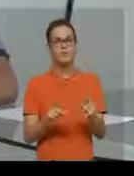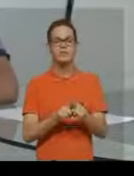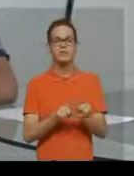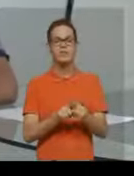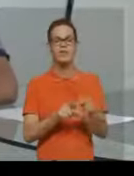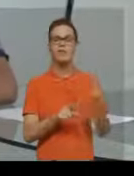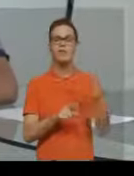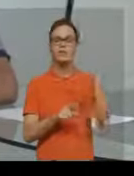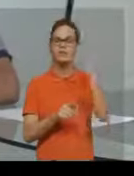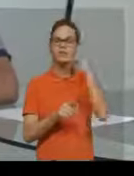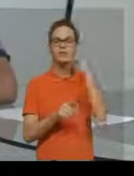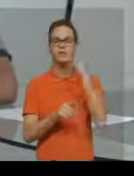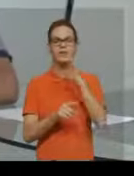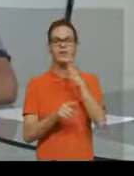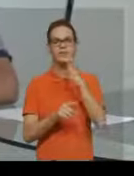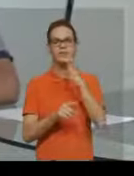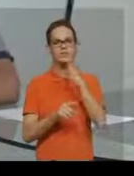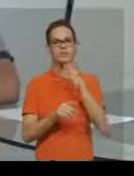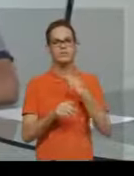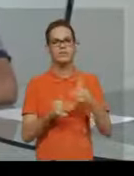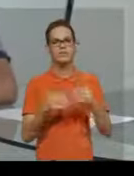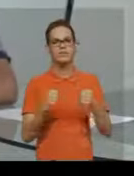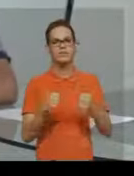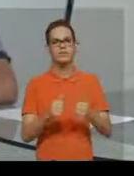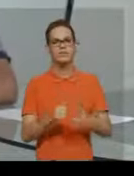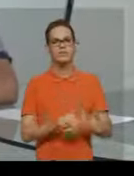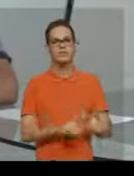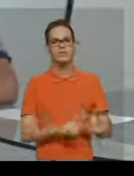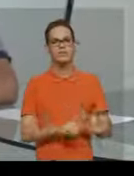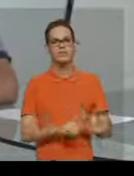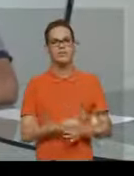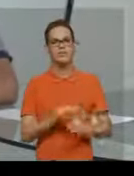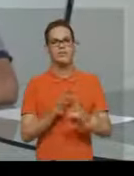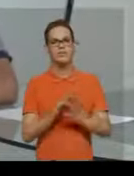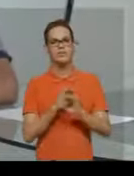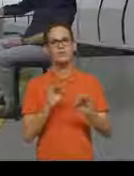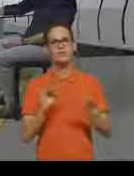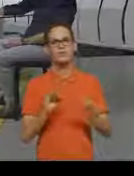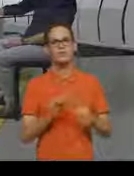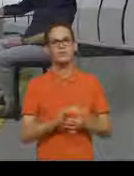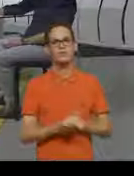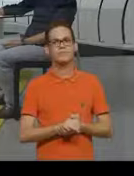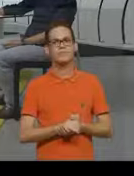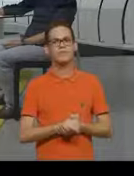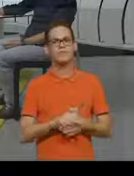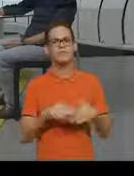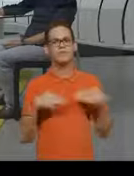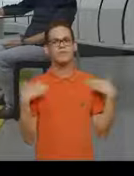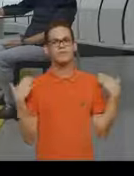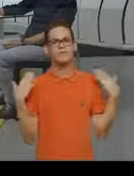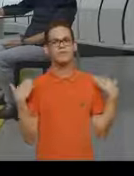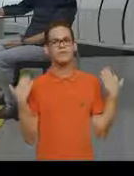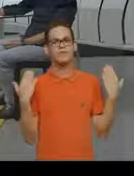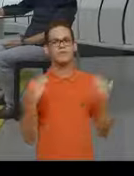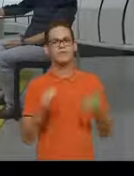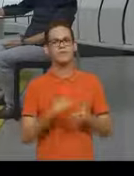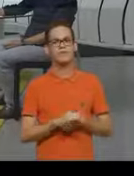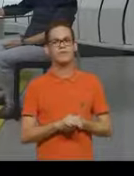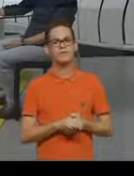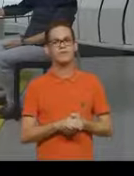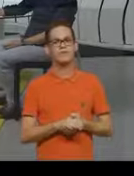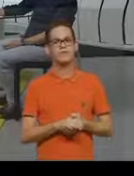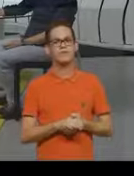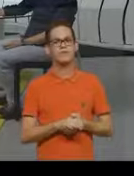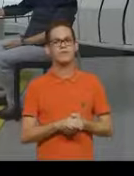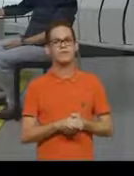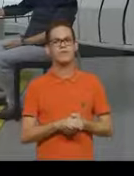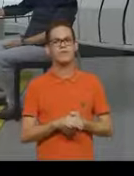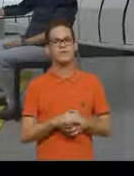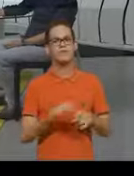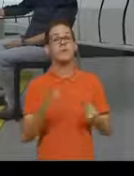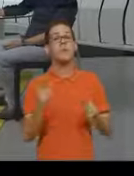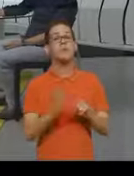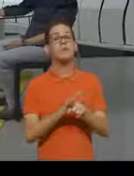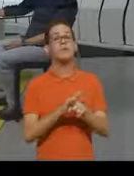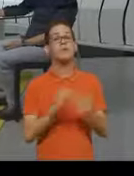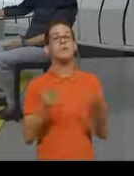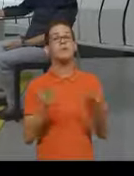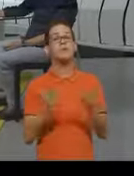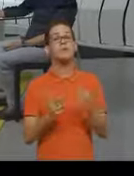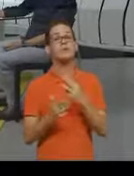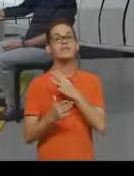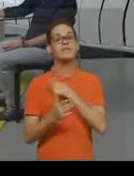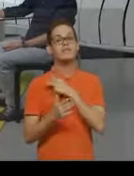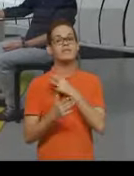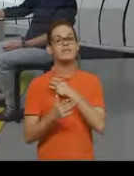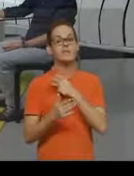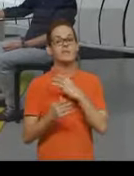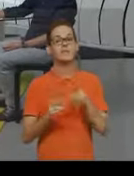daquela língua para se interagir mais, Cláudia. Sim. Ótimo, muito professor? Divertido, né? É, muito bom. E agora uma pergunta do